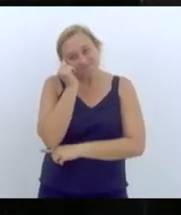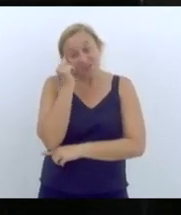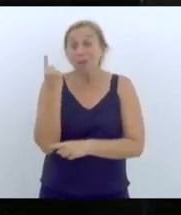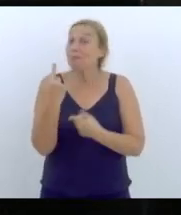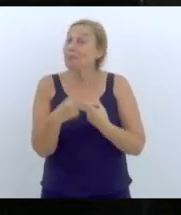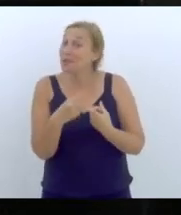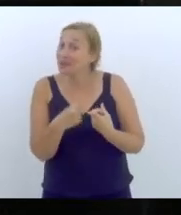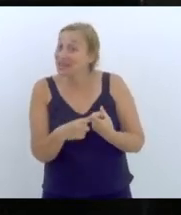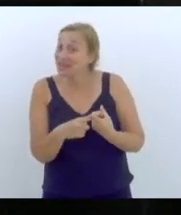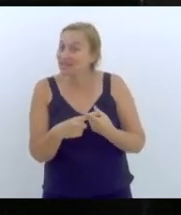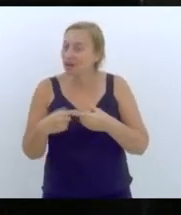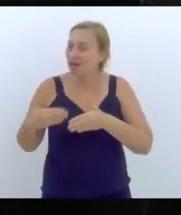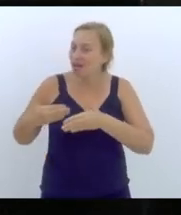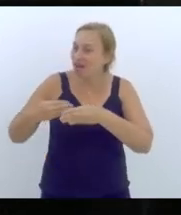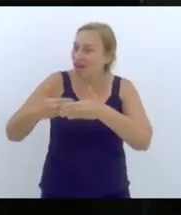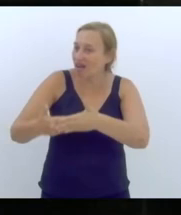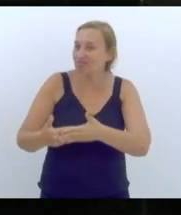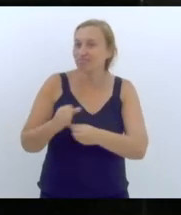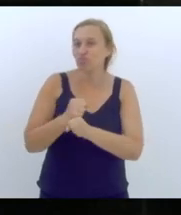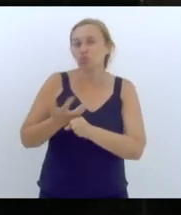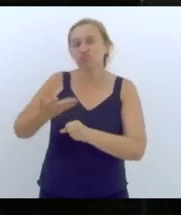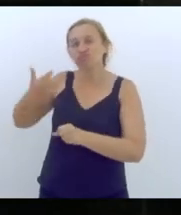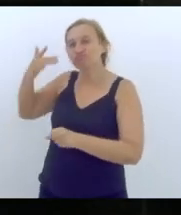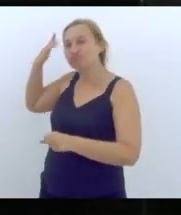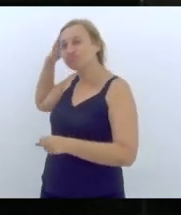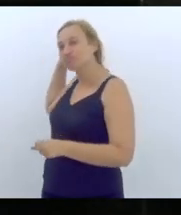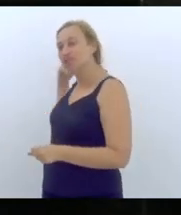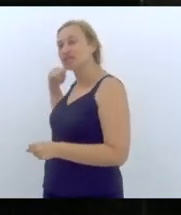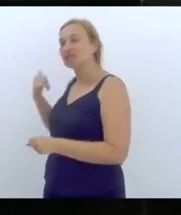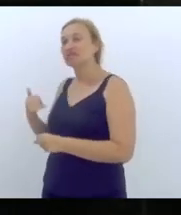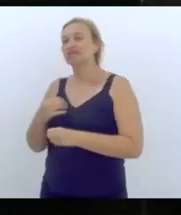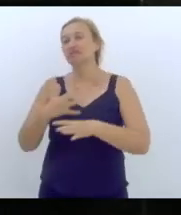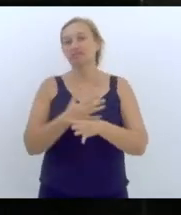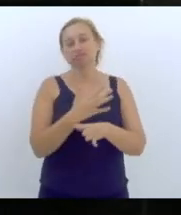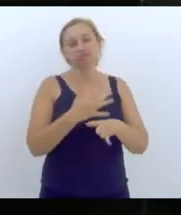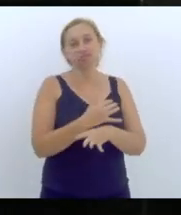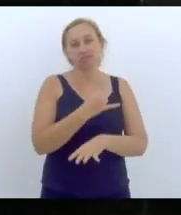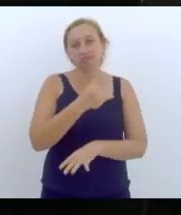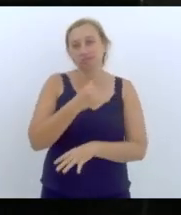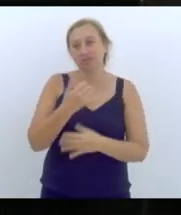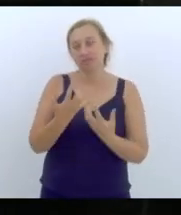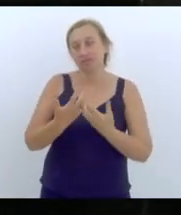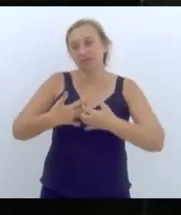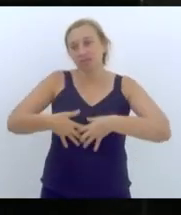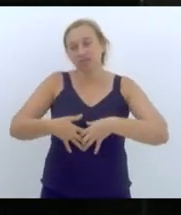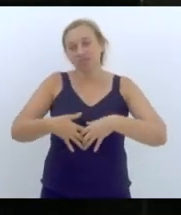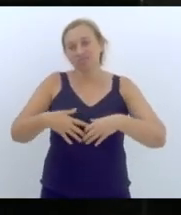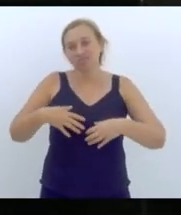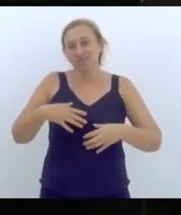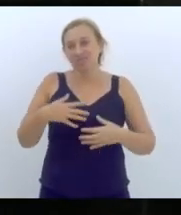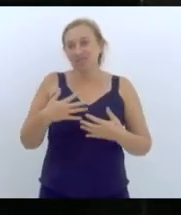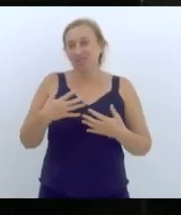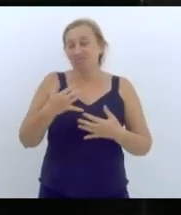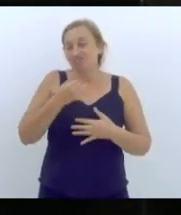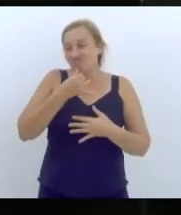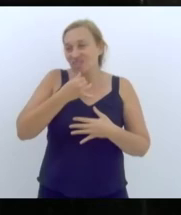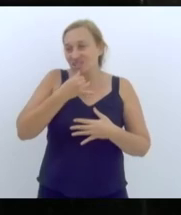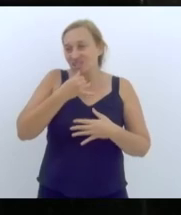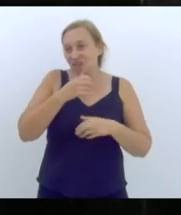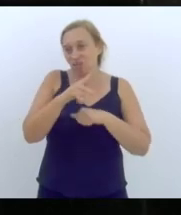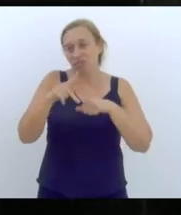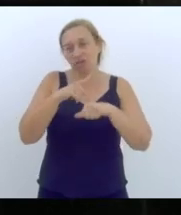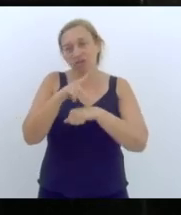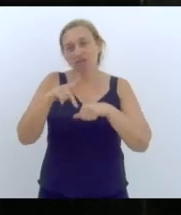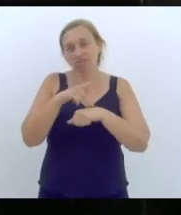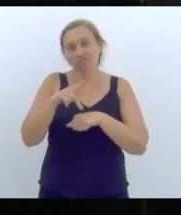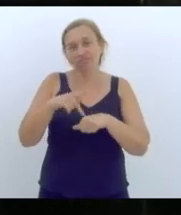porque ao longo do ano passado, a cidade de Petrópolis comoveu o país. A cidade de Petrópolis,